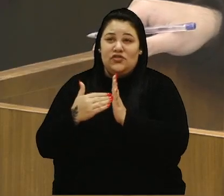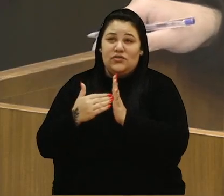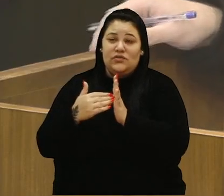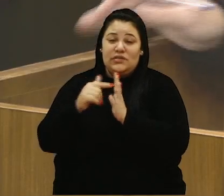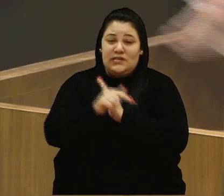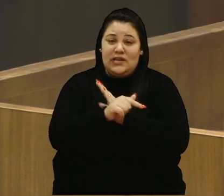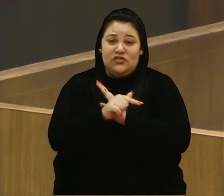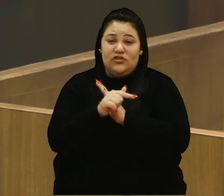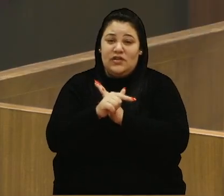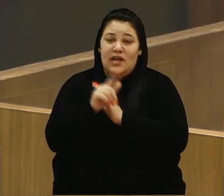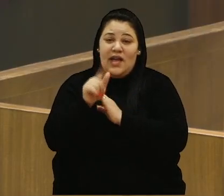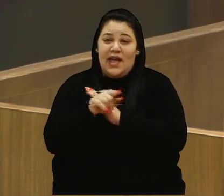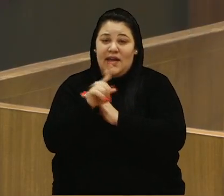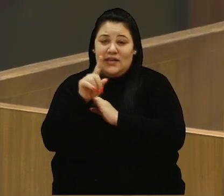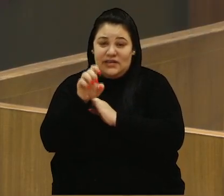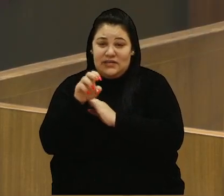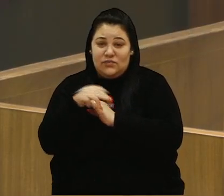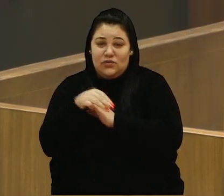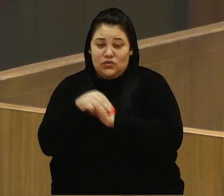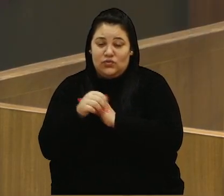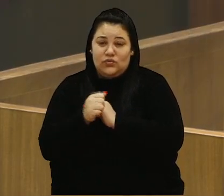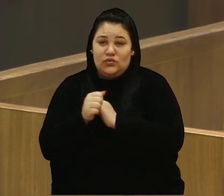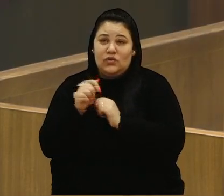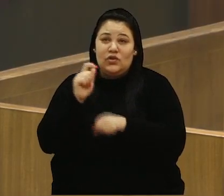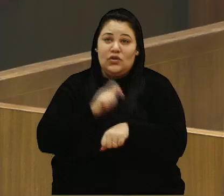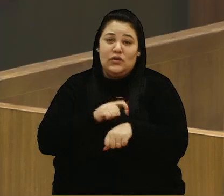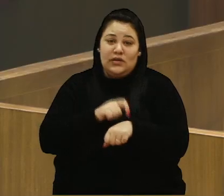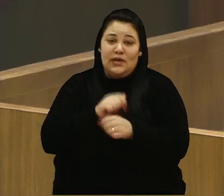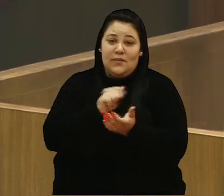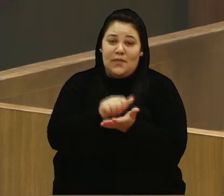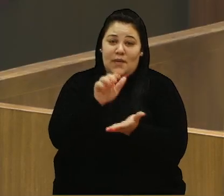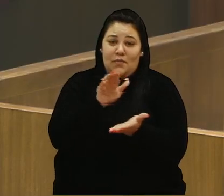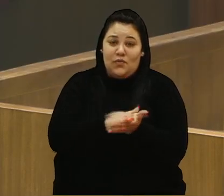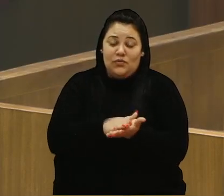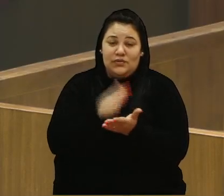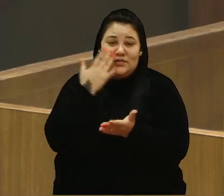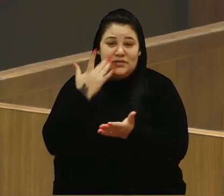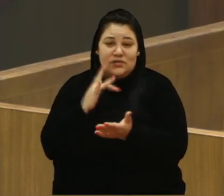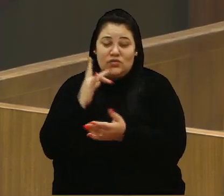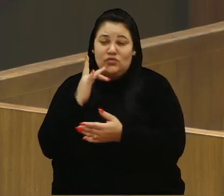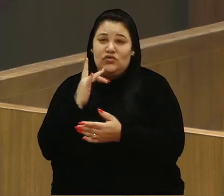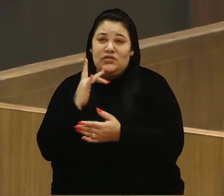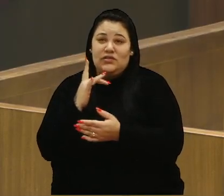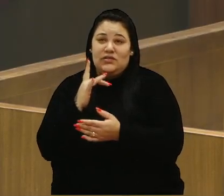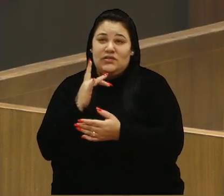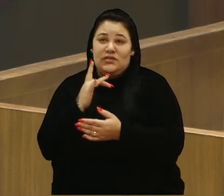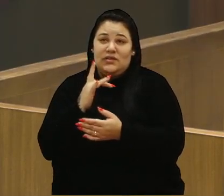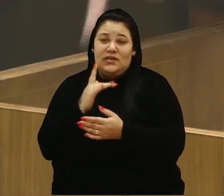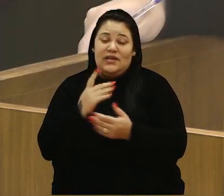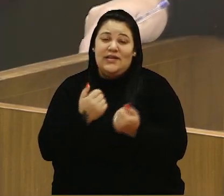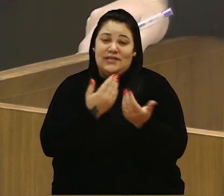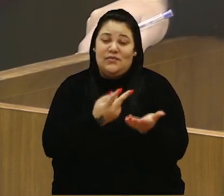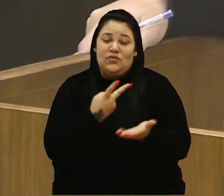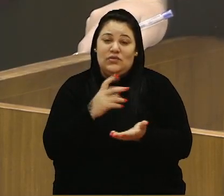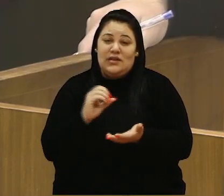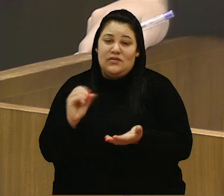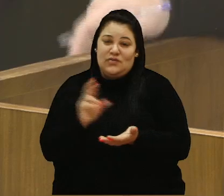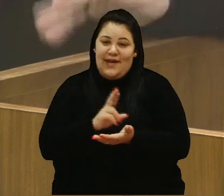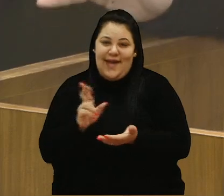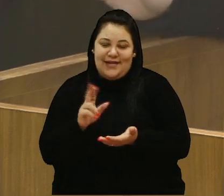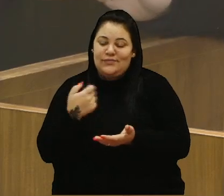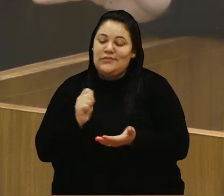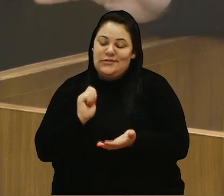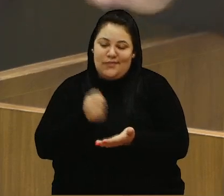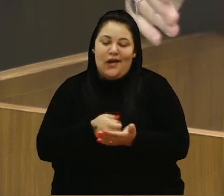minutos e o tempo para quitar as multas, às vezes não mais 5 dias, que às vezes o pessoal passa os 5 dias e se ferra e toma R$200 aí, né, que tem que